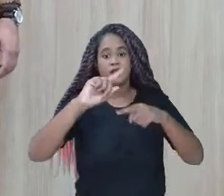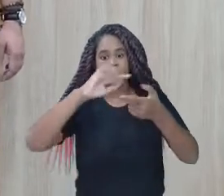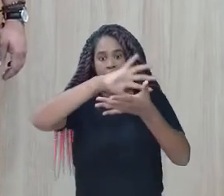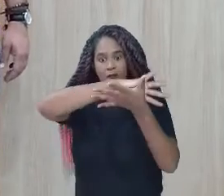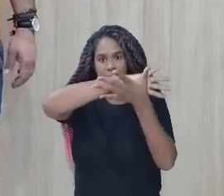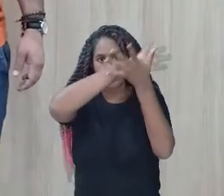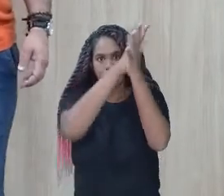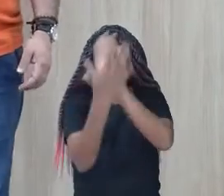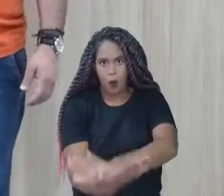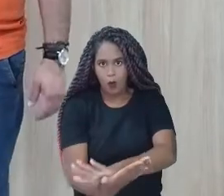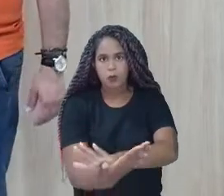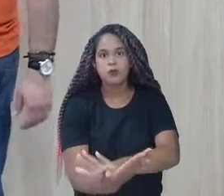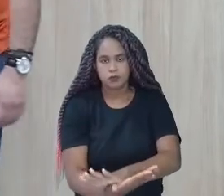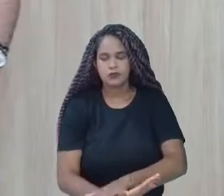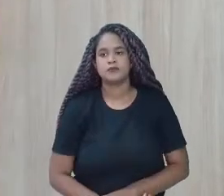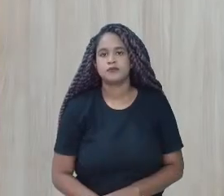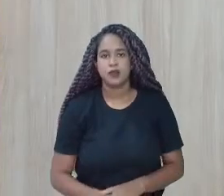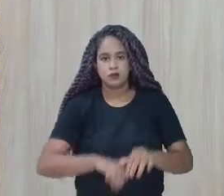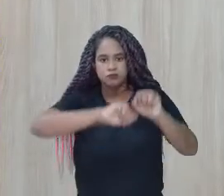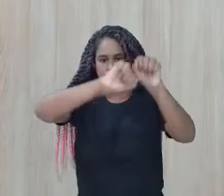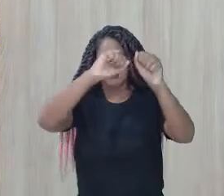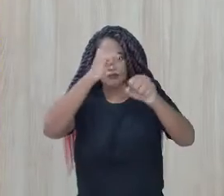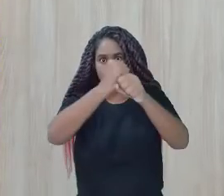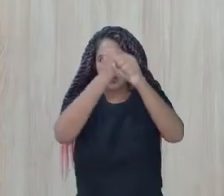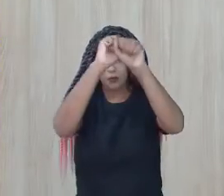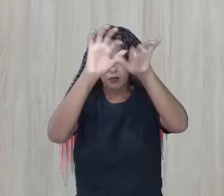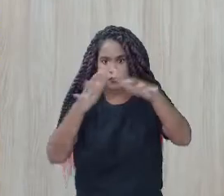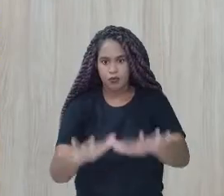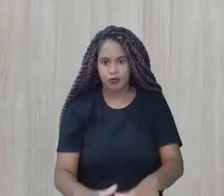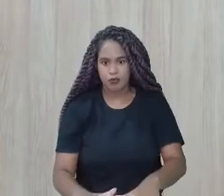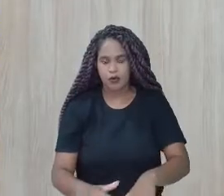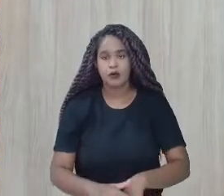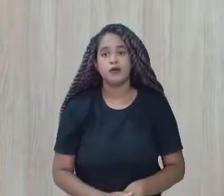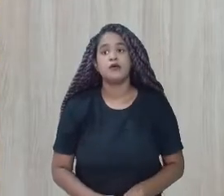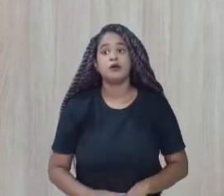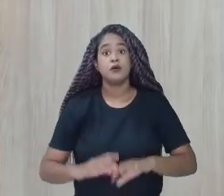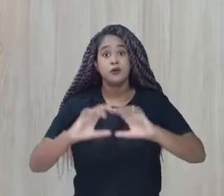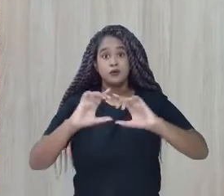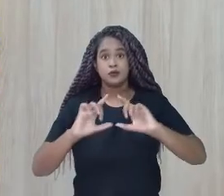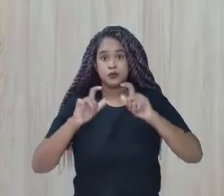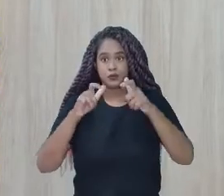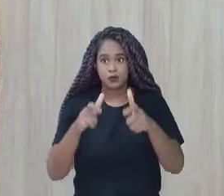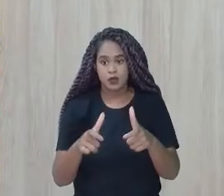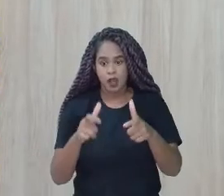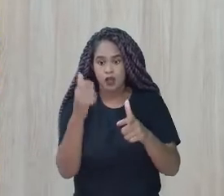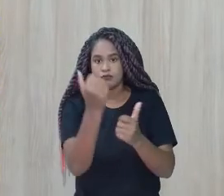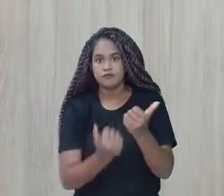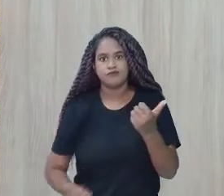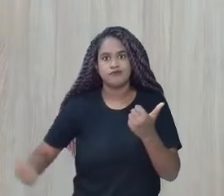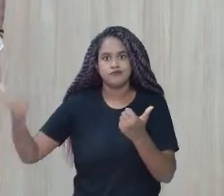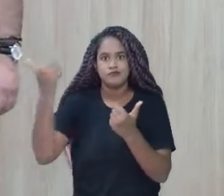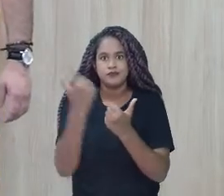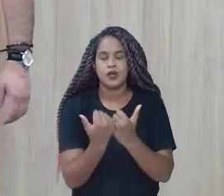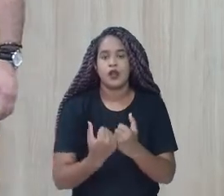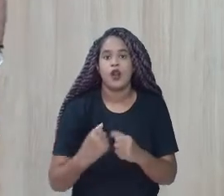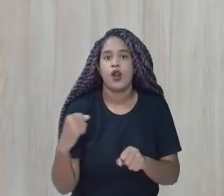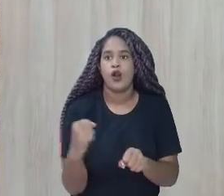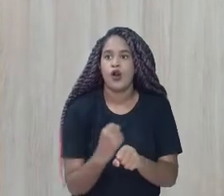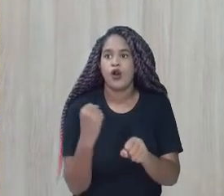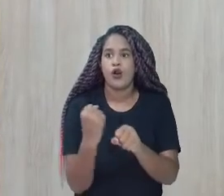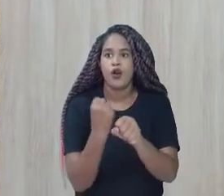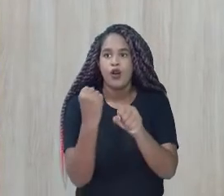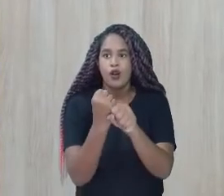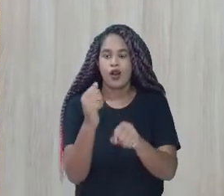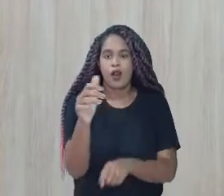destruído. Então, foi destruído e no local, bem mais na frente, foi construída aqui essa área,